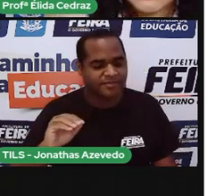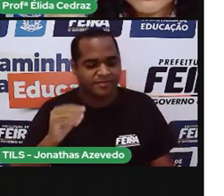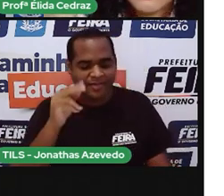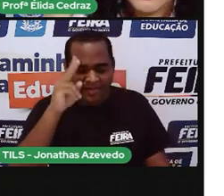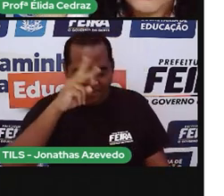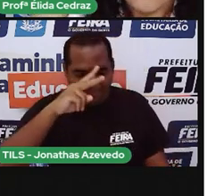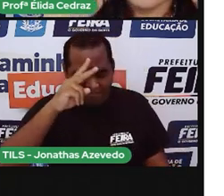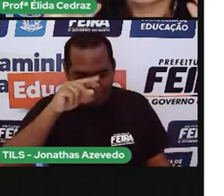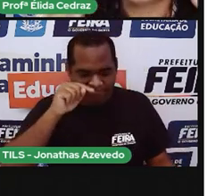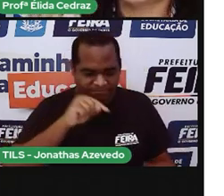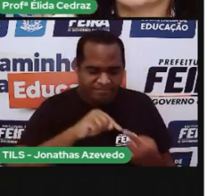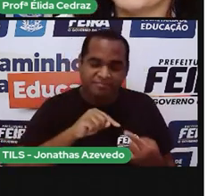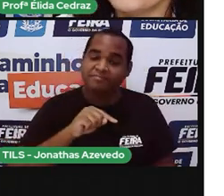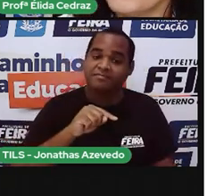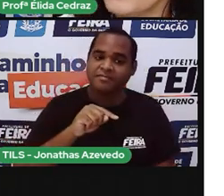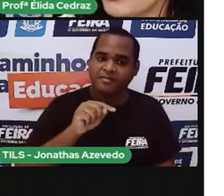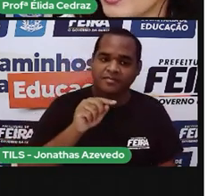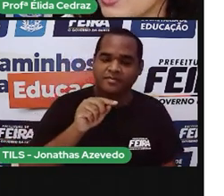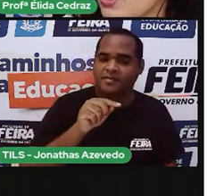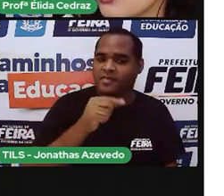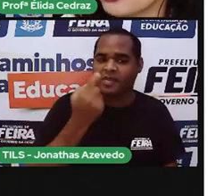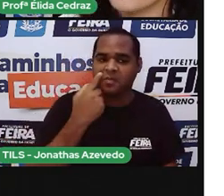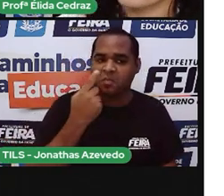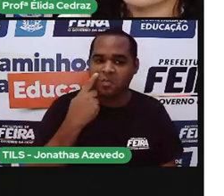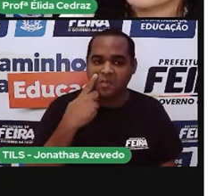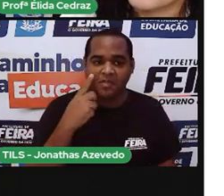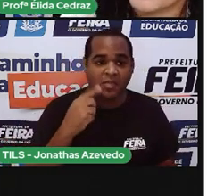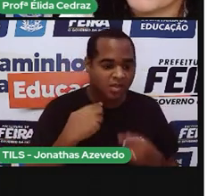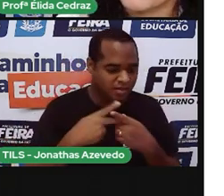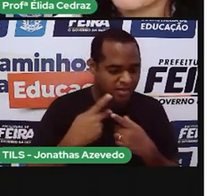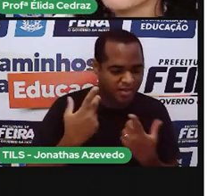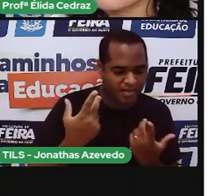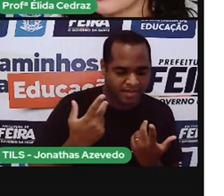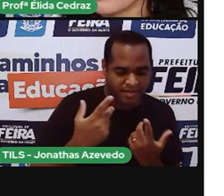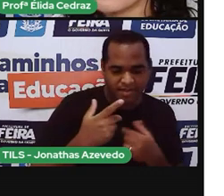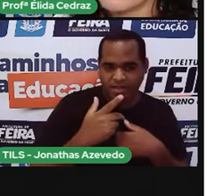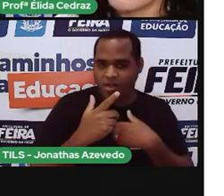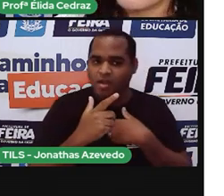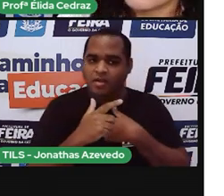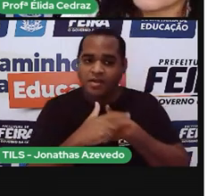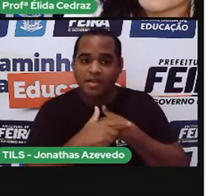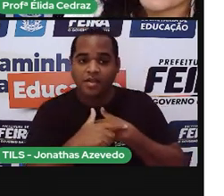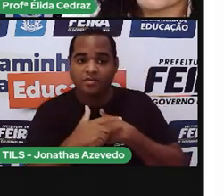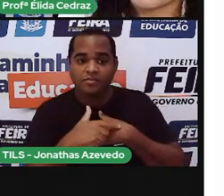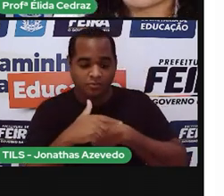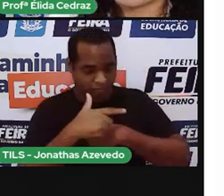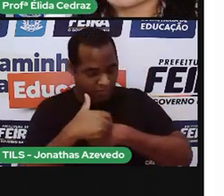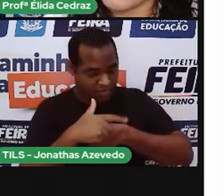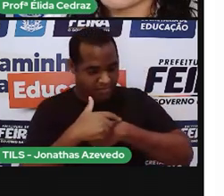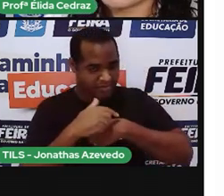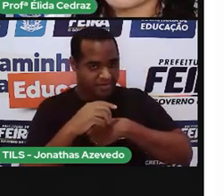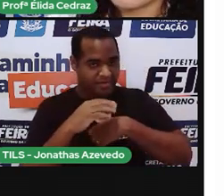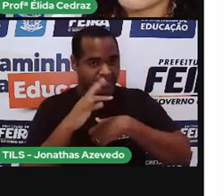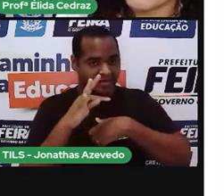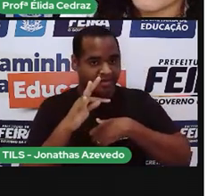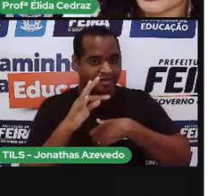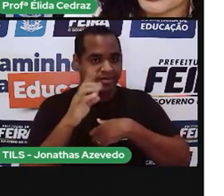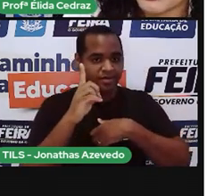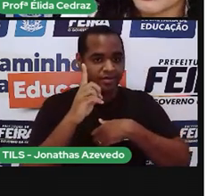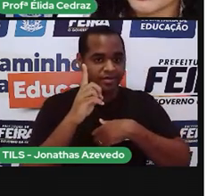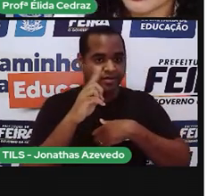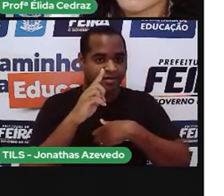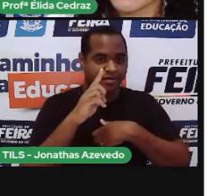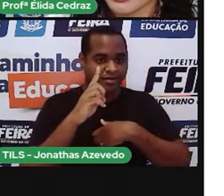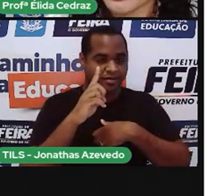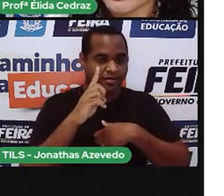Não é isso? O som do relógio. Tic-tac, tic-tac,